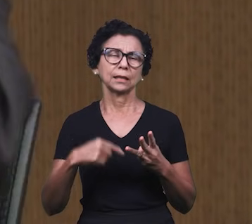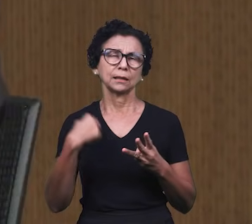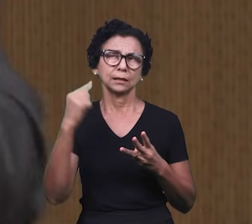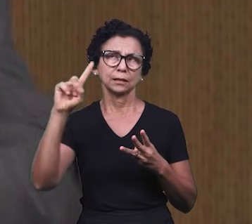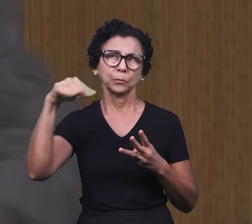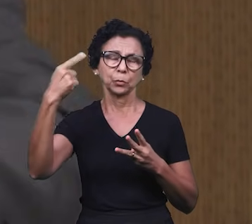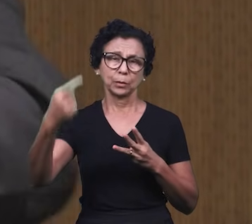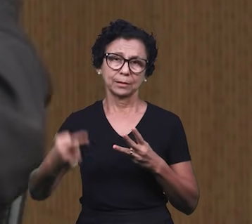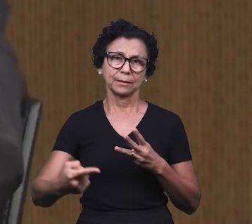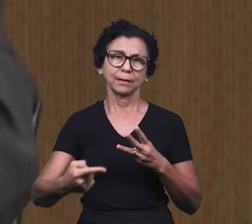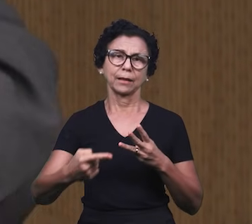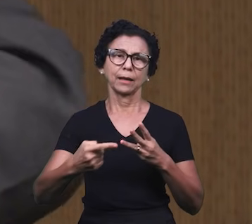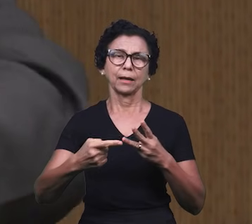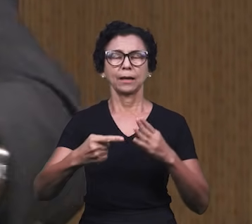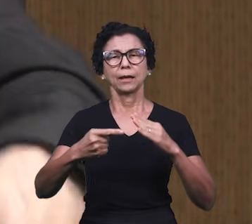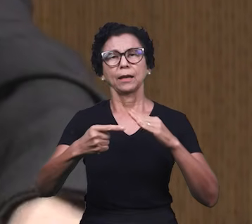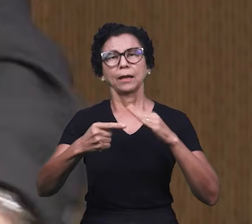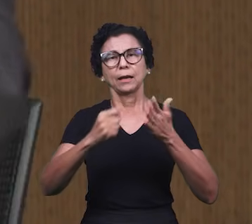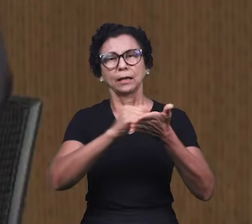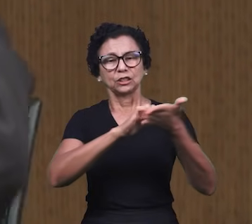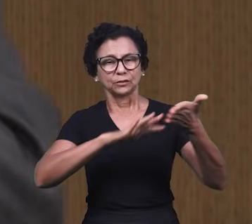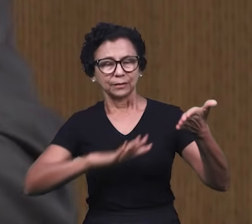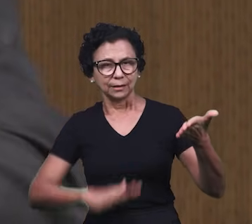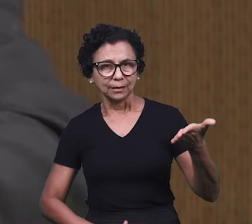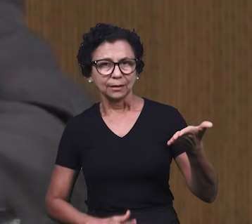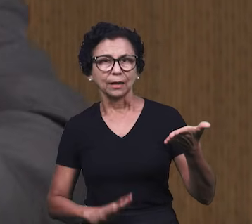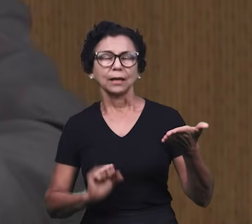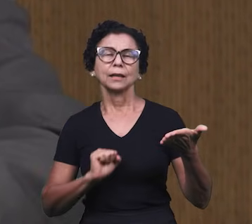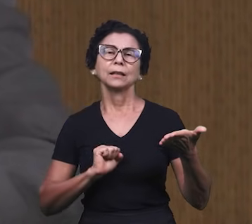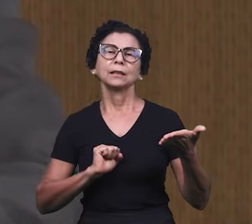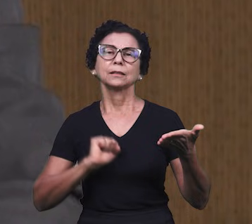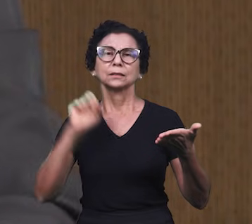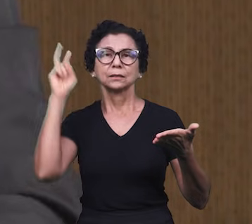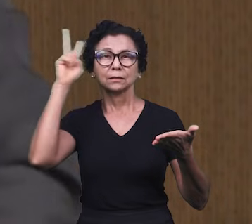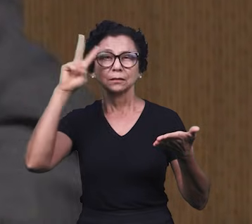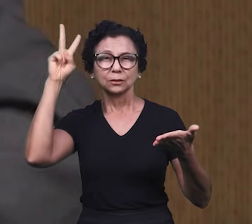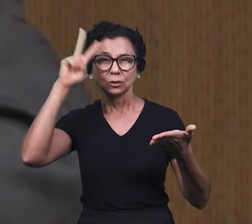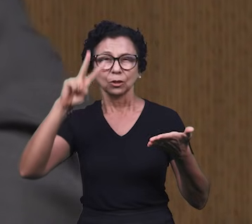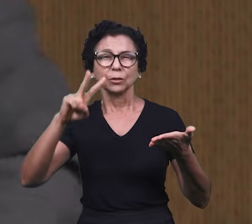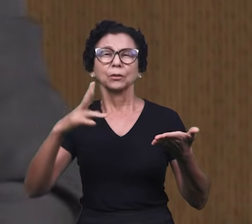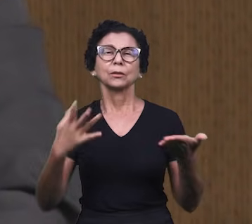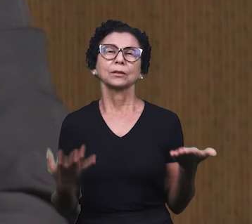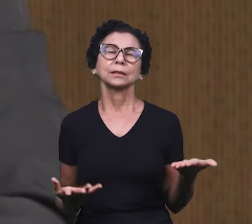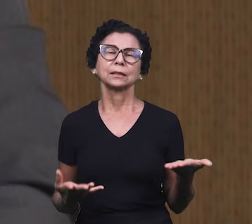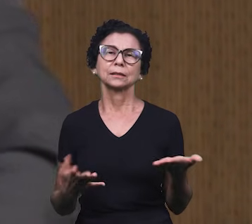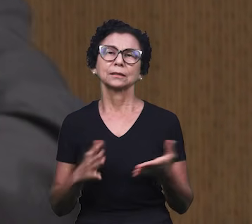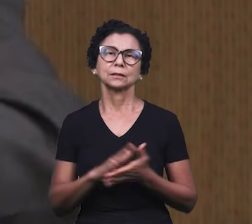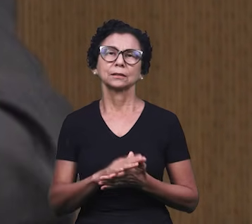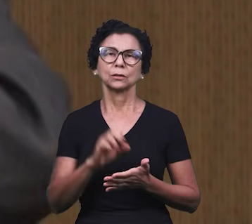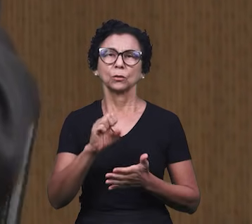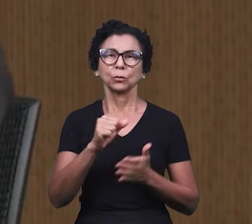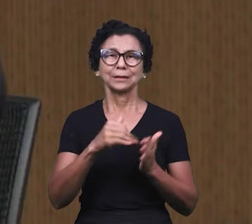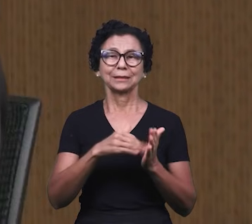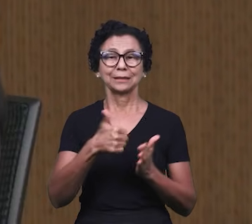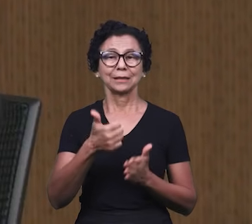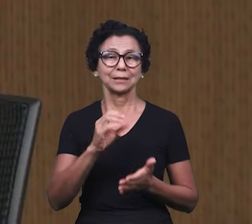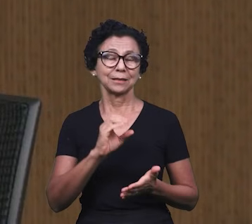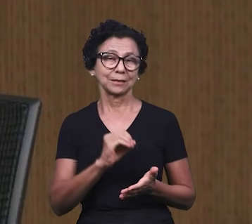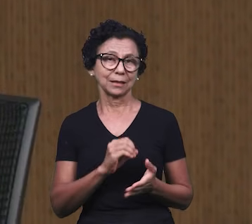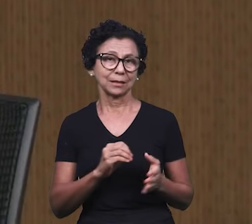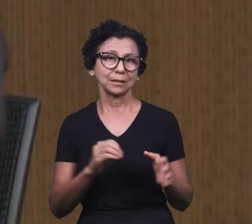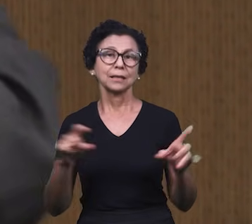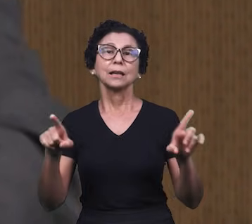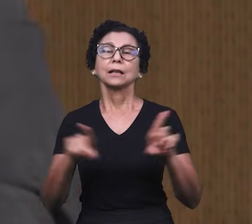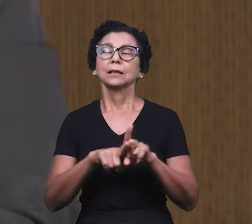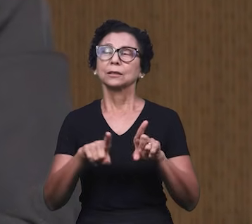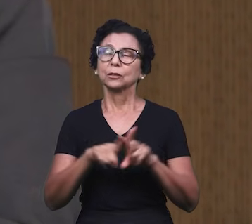história, atividades sobre as perguntas daquela história que foi passada. Então, das 8 às 10, e tem louvor também, a